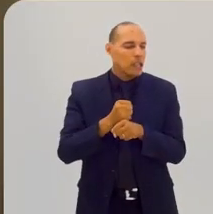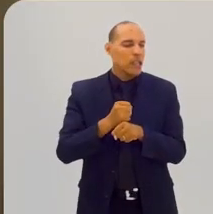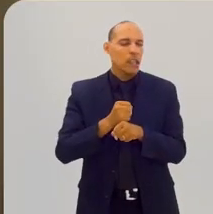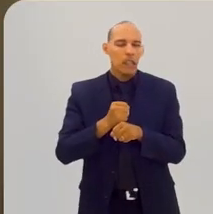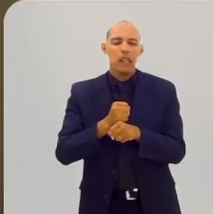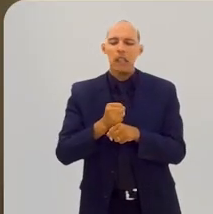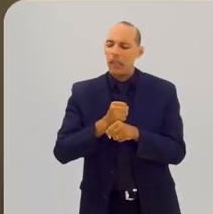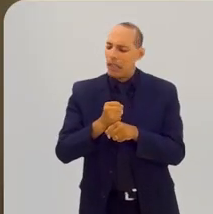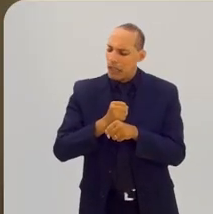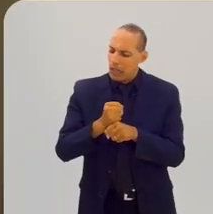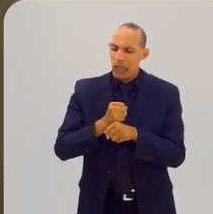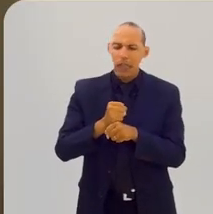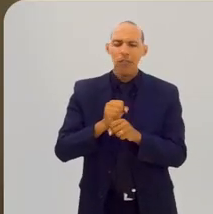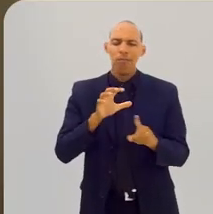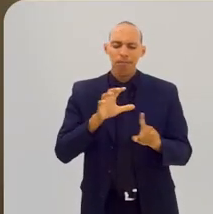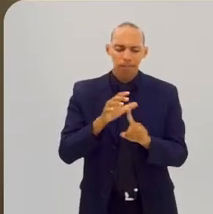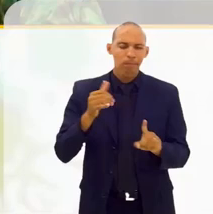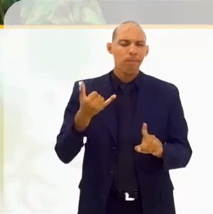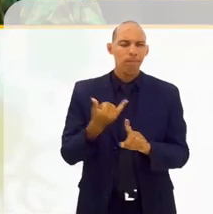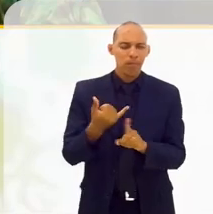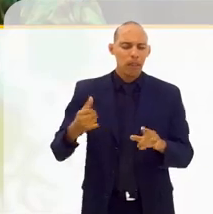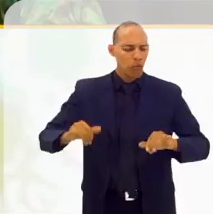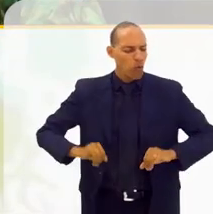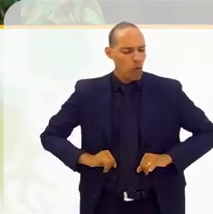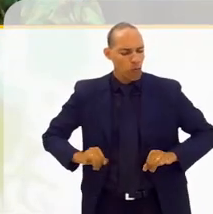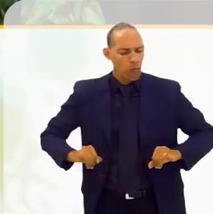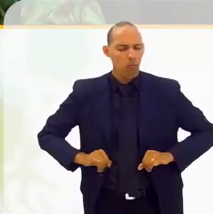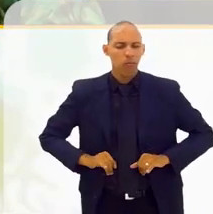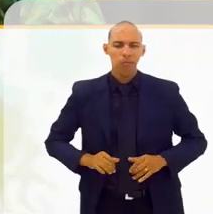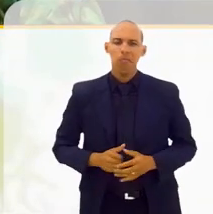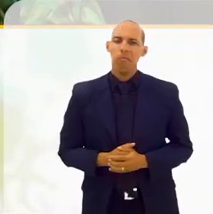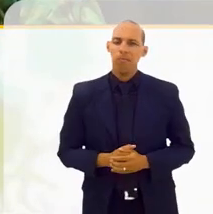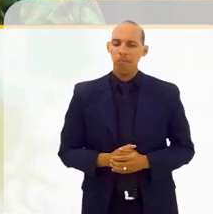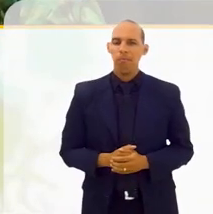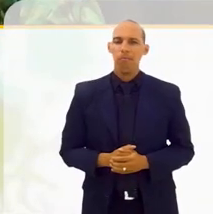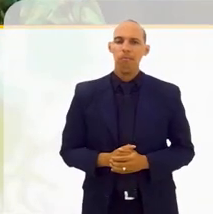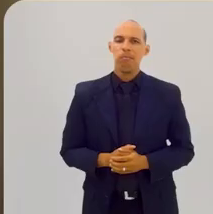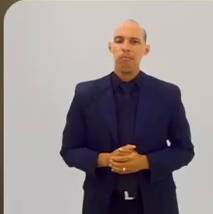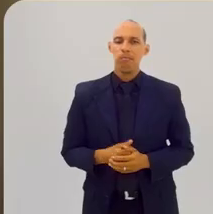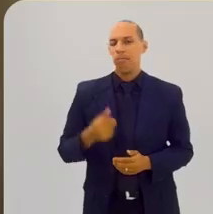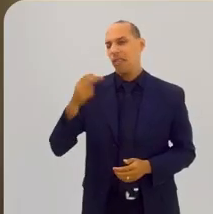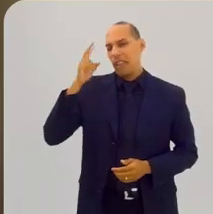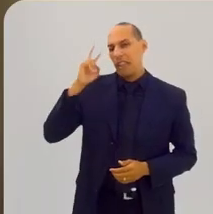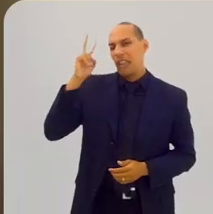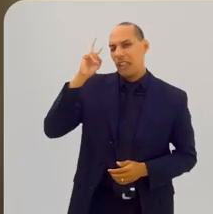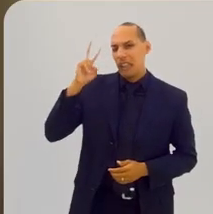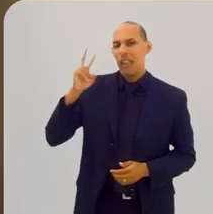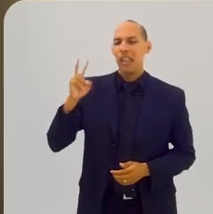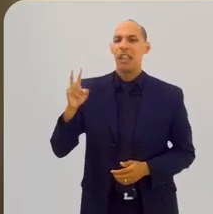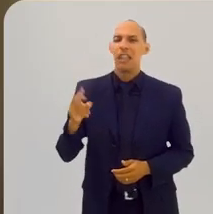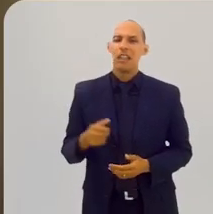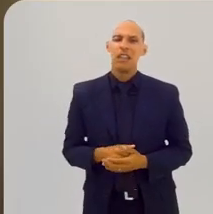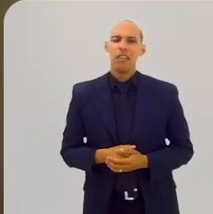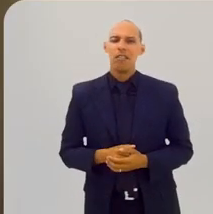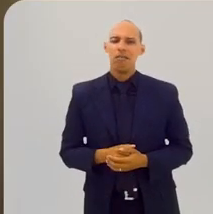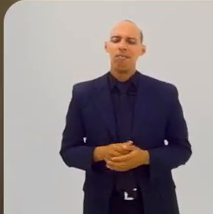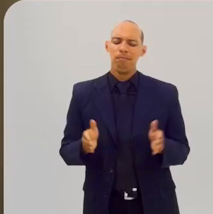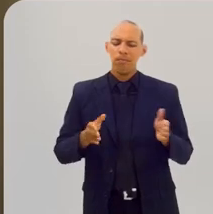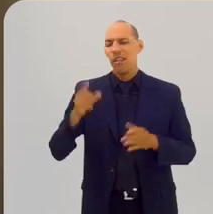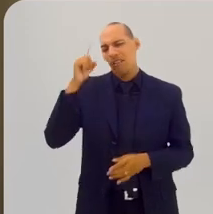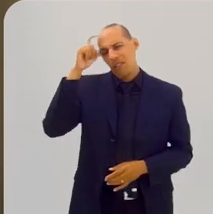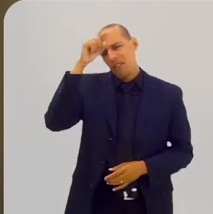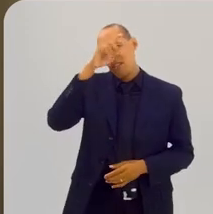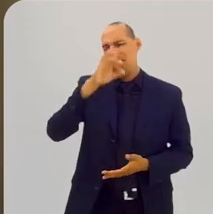foram anos de bullying eu me lembro assim de cenas